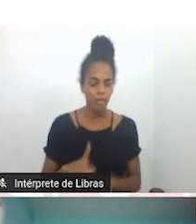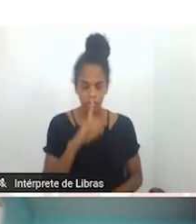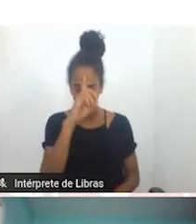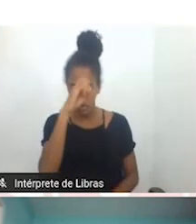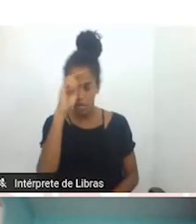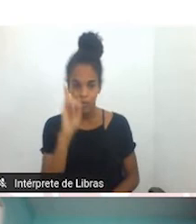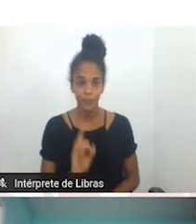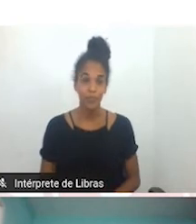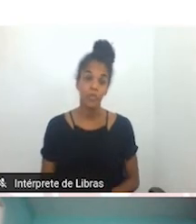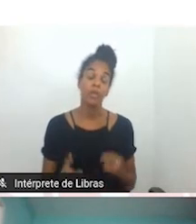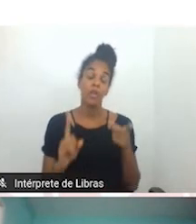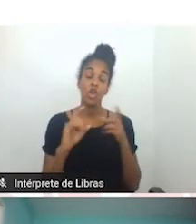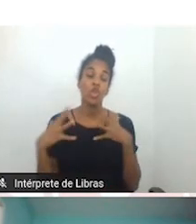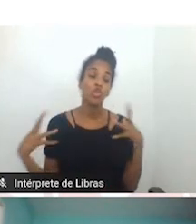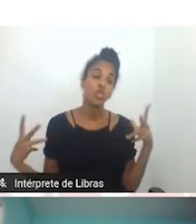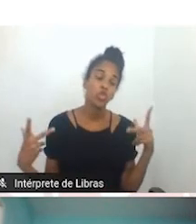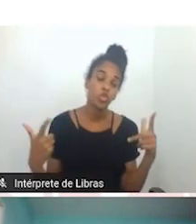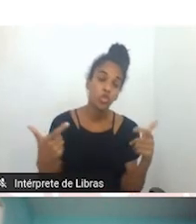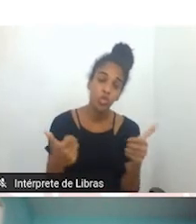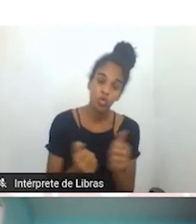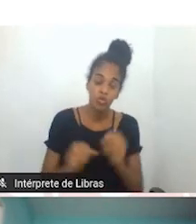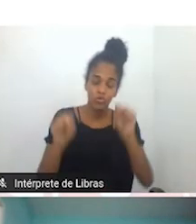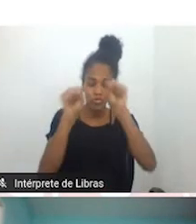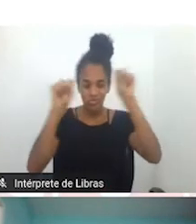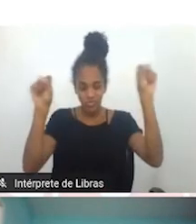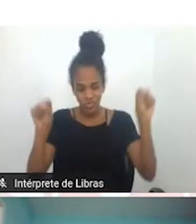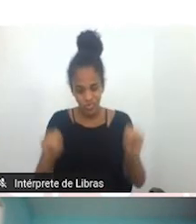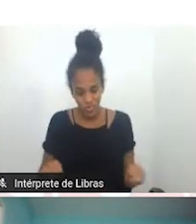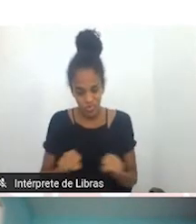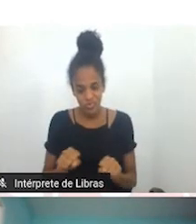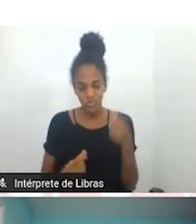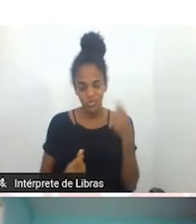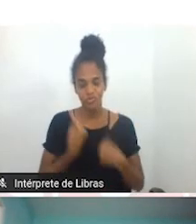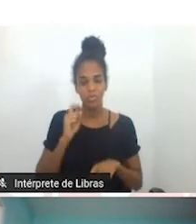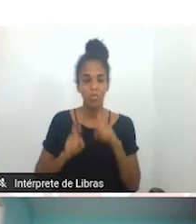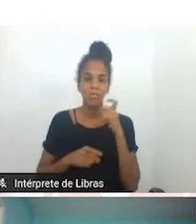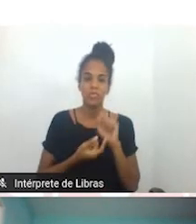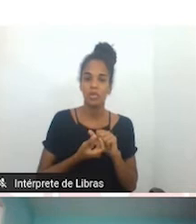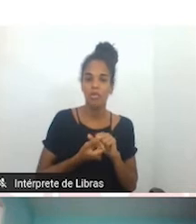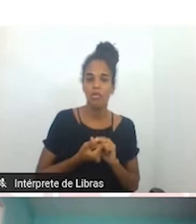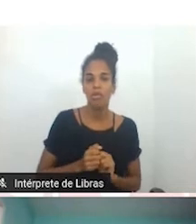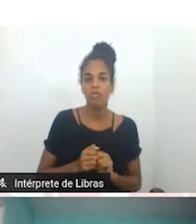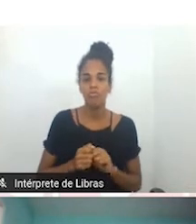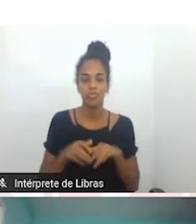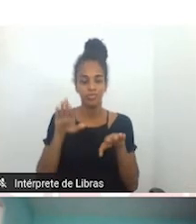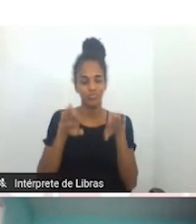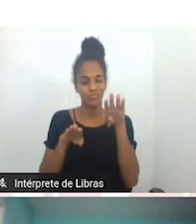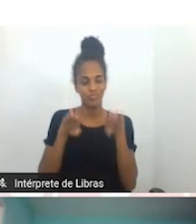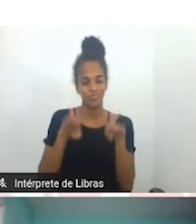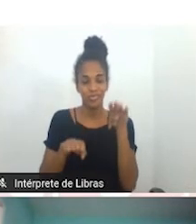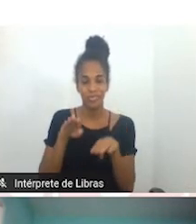todos os imunocomprometidos devem ser internados para observação por pelo menos 48 horas.